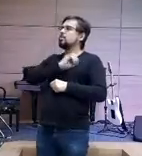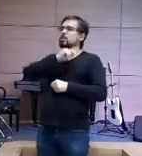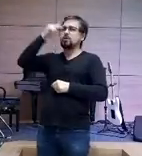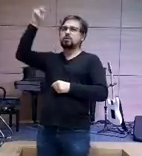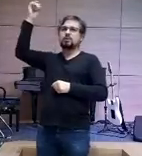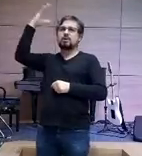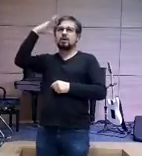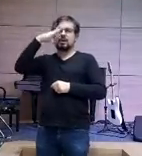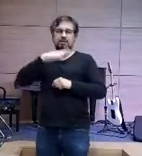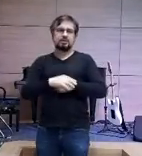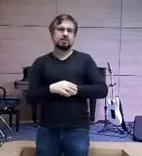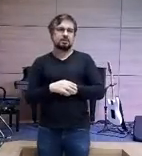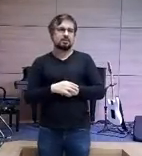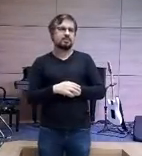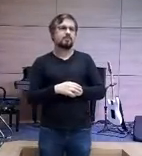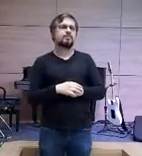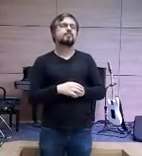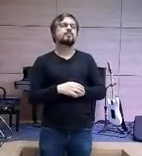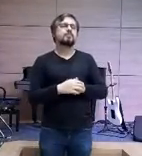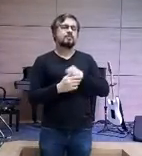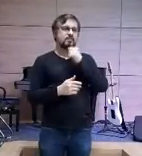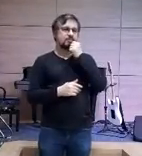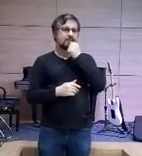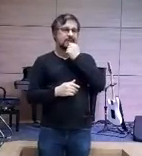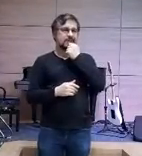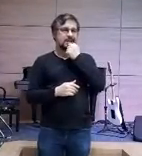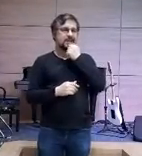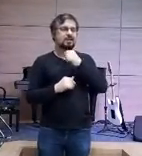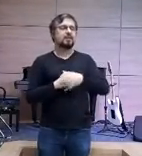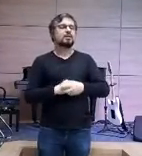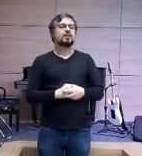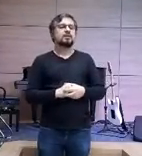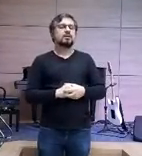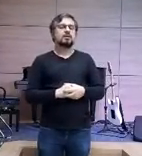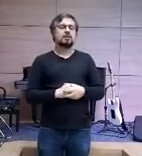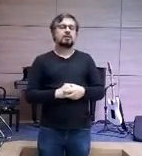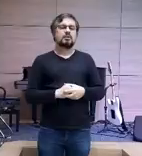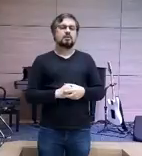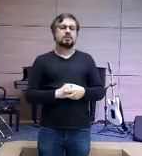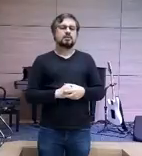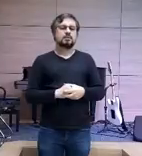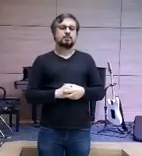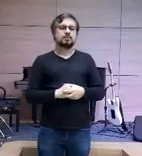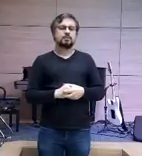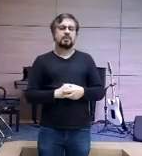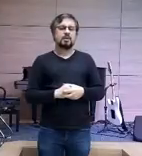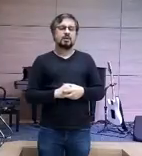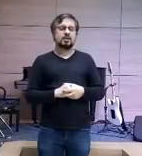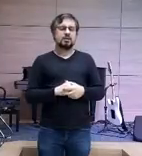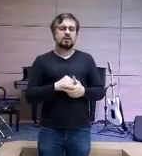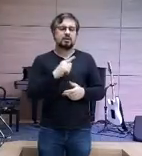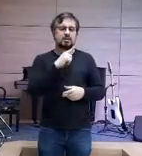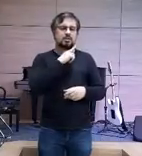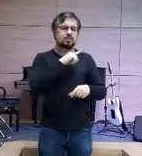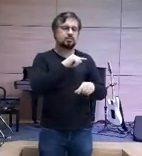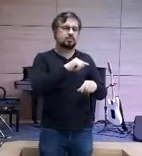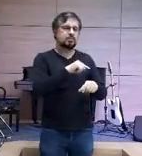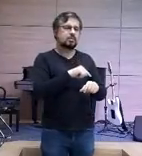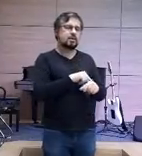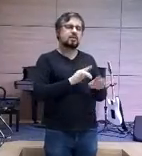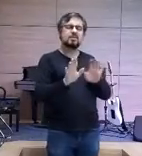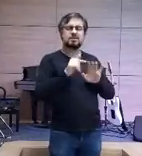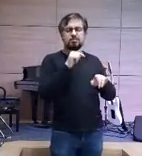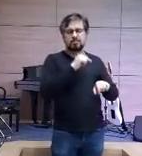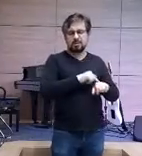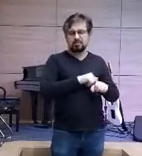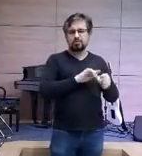graça quem sabe que nessa época muitos se tornaram mais vulneráveis não é só o ano